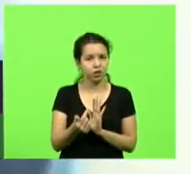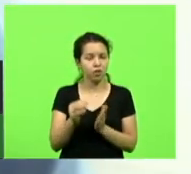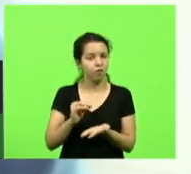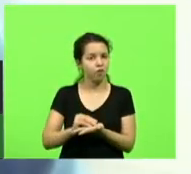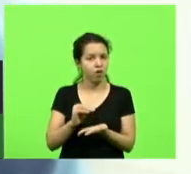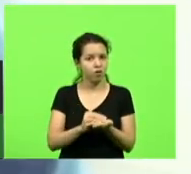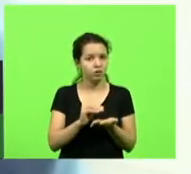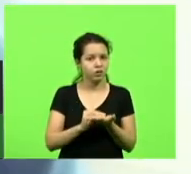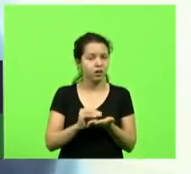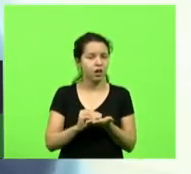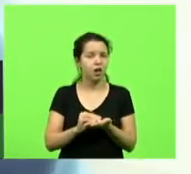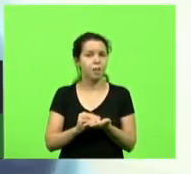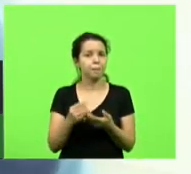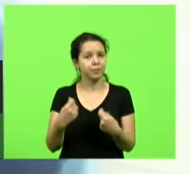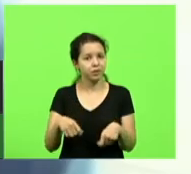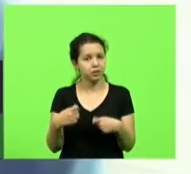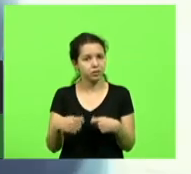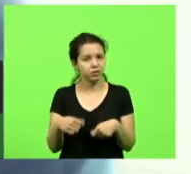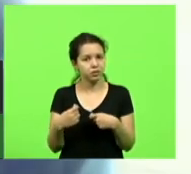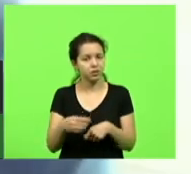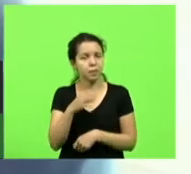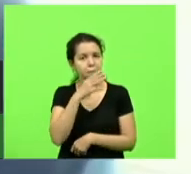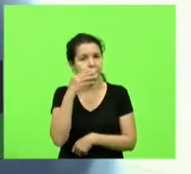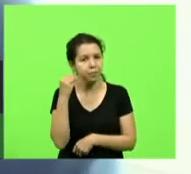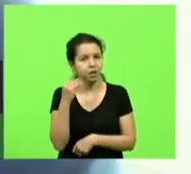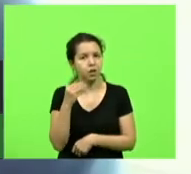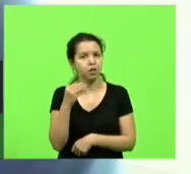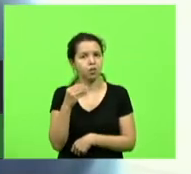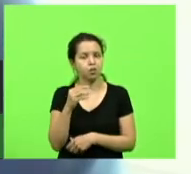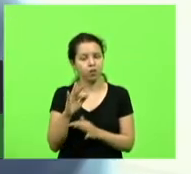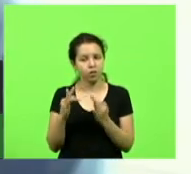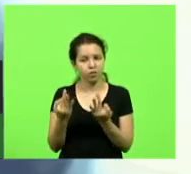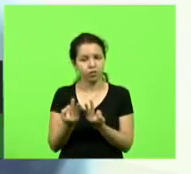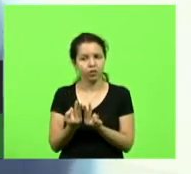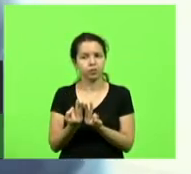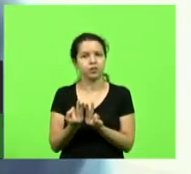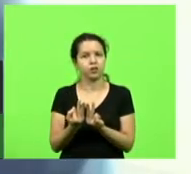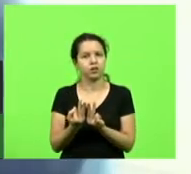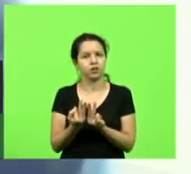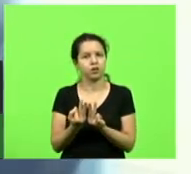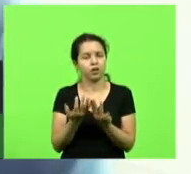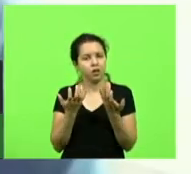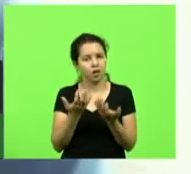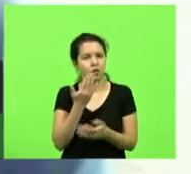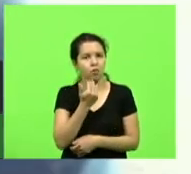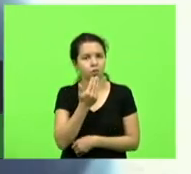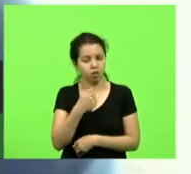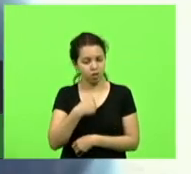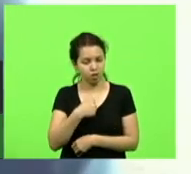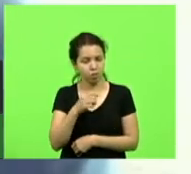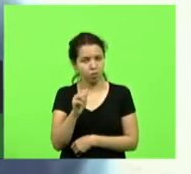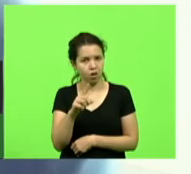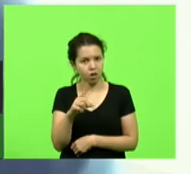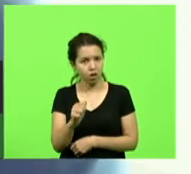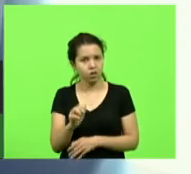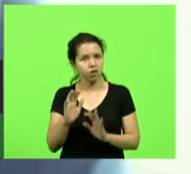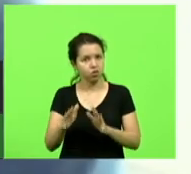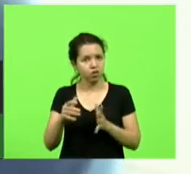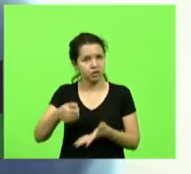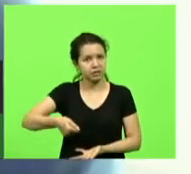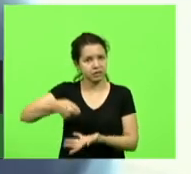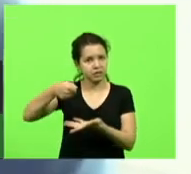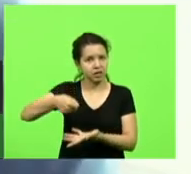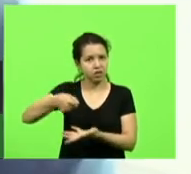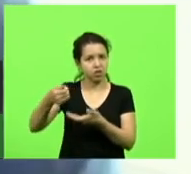que não falte, gente, pão na mesa dessas famílias sedentas de fome. Eu mesma, euzinha Ada, dei muita cesta básica já,